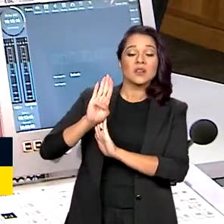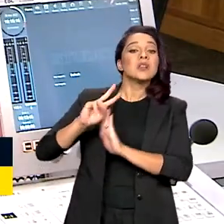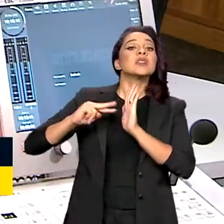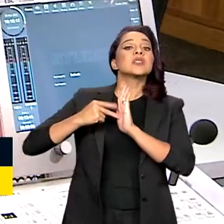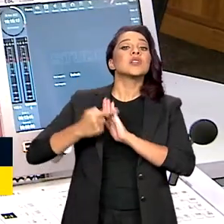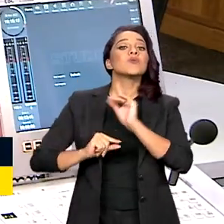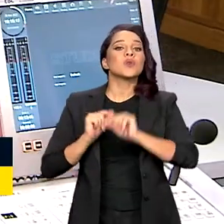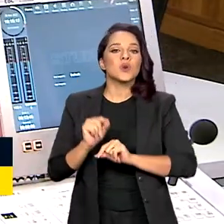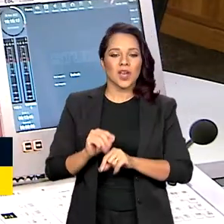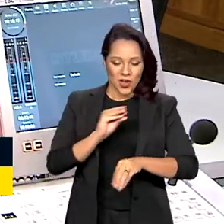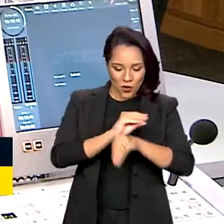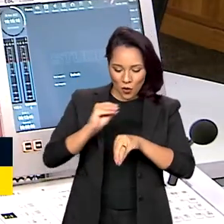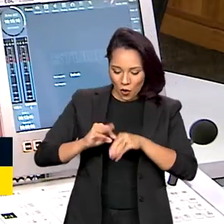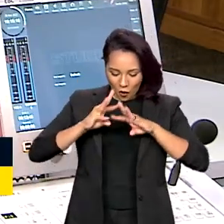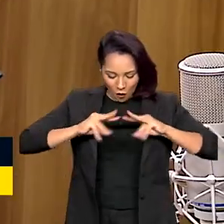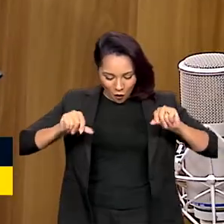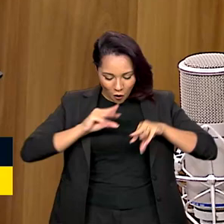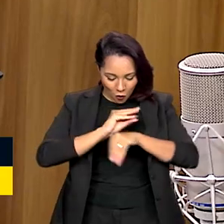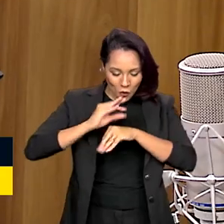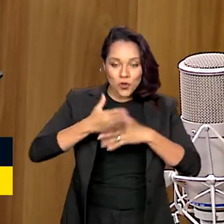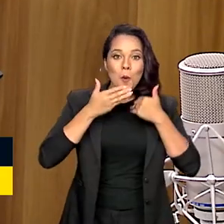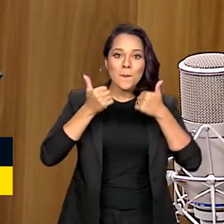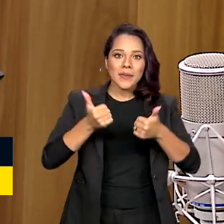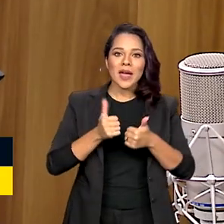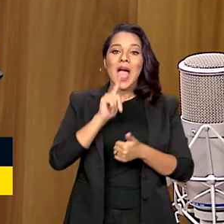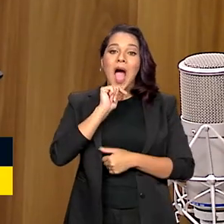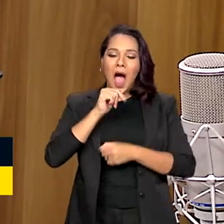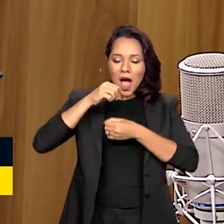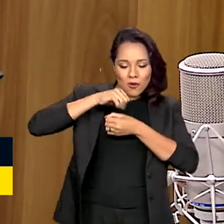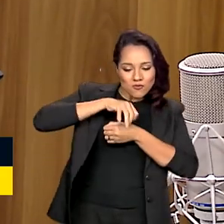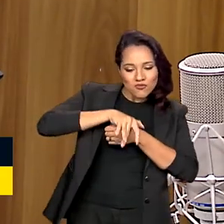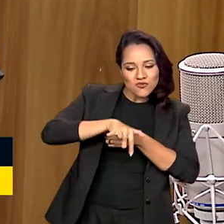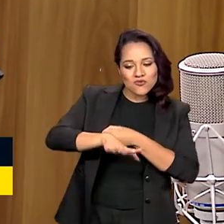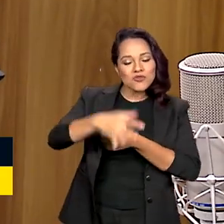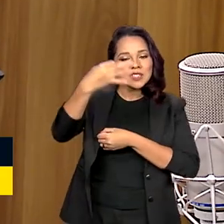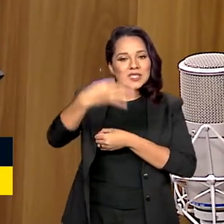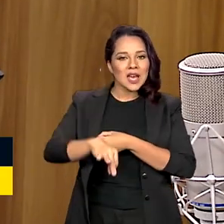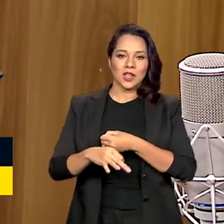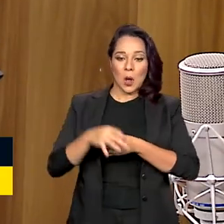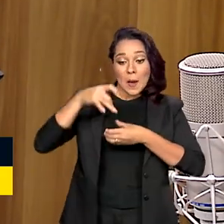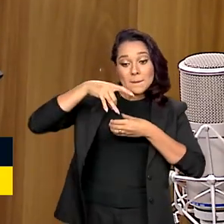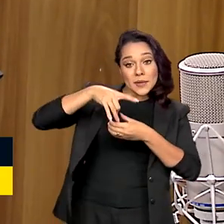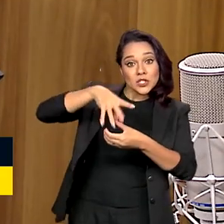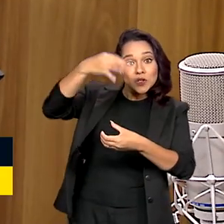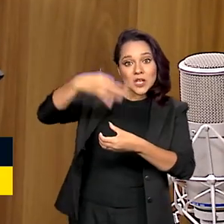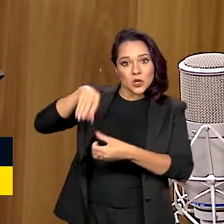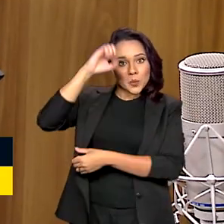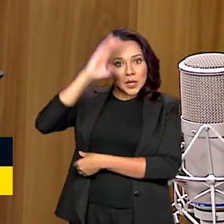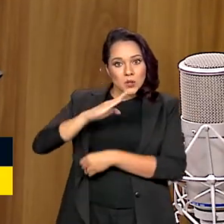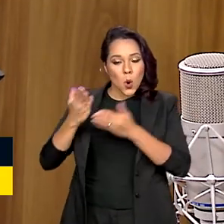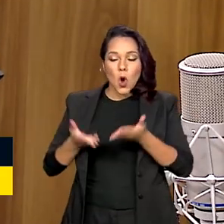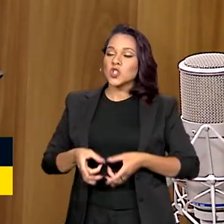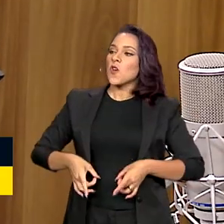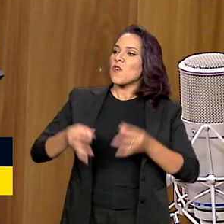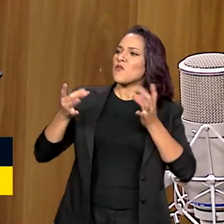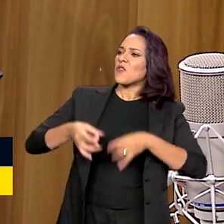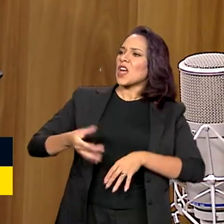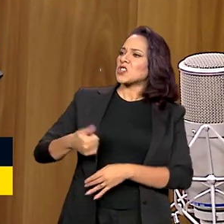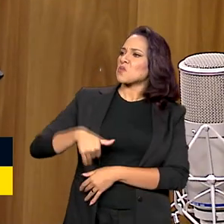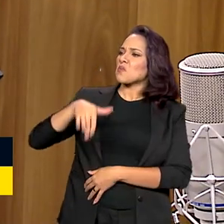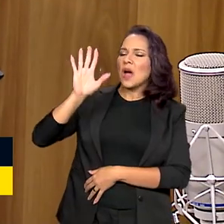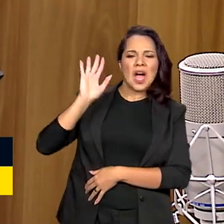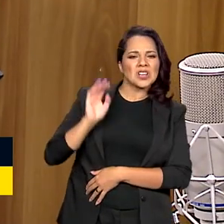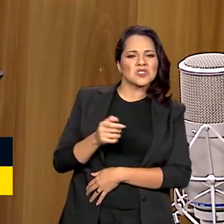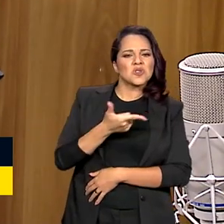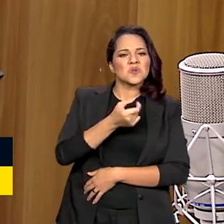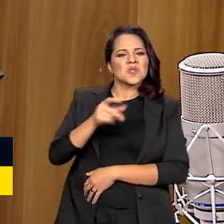significa que você cuidou bem do seu solo, cuidou bem da sua nascente, fez um plantio direto. Então, o Brasil hoje, exportador a mais de